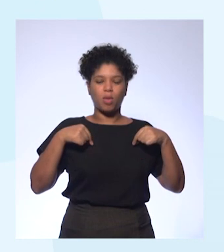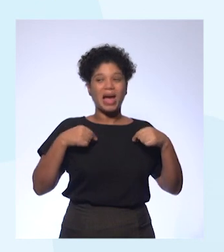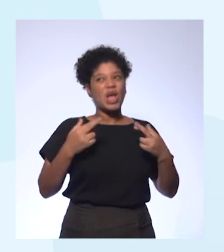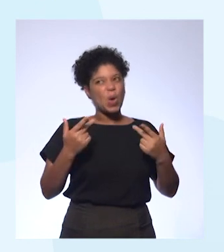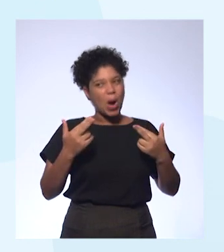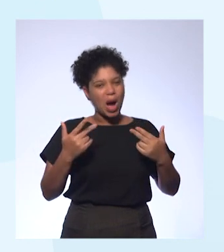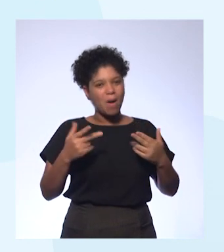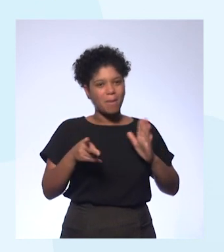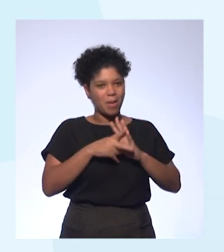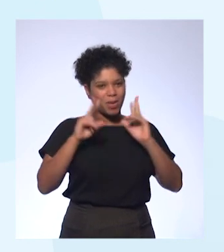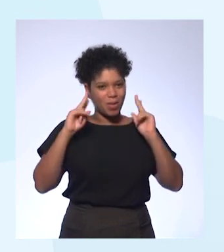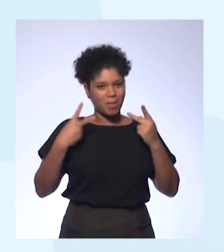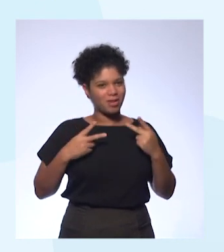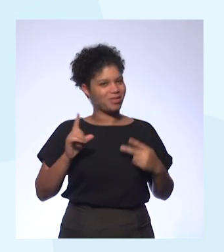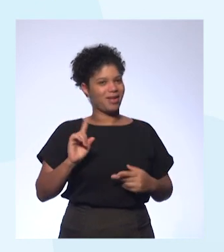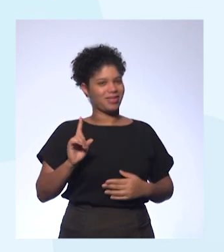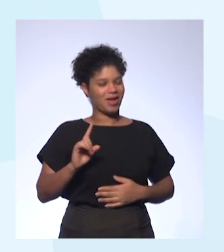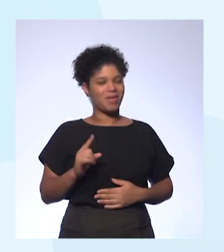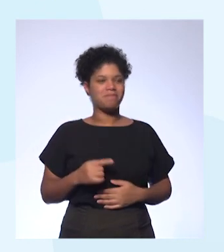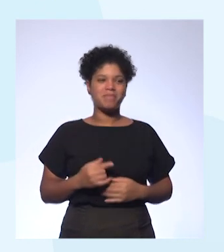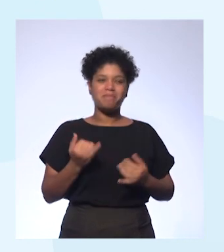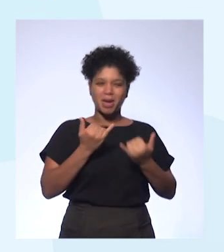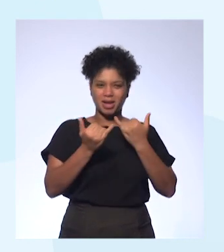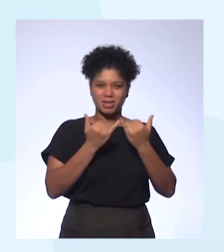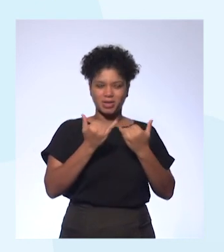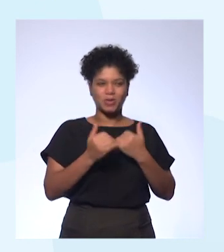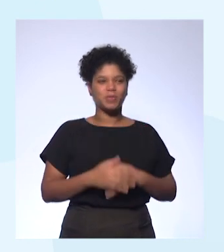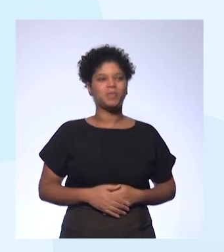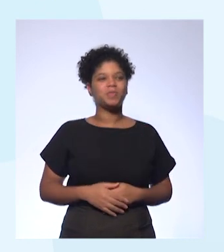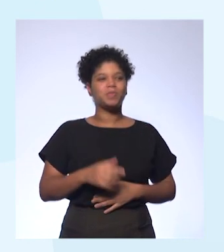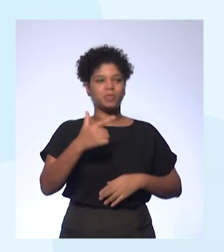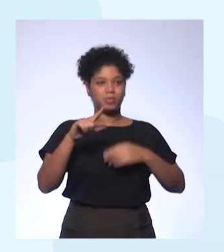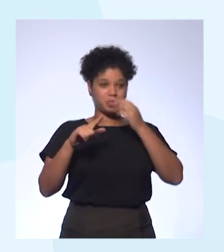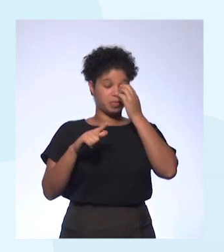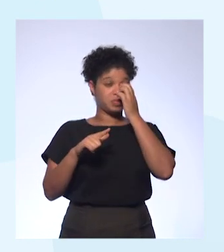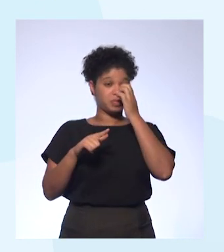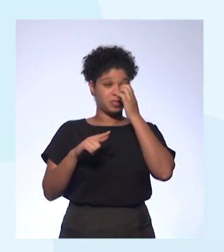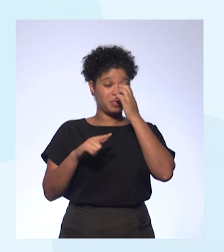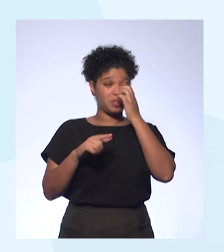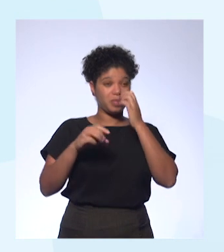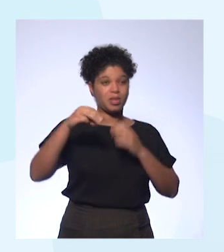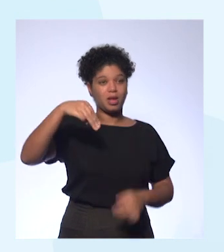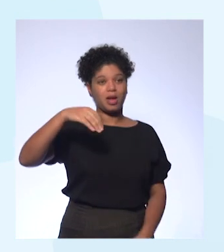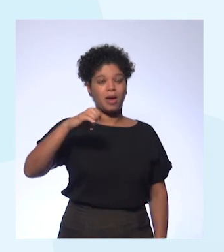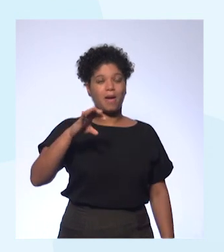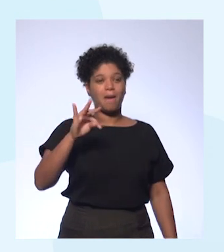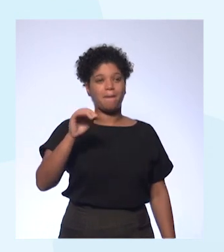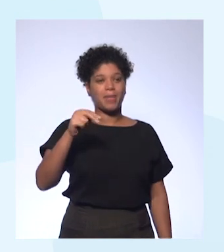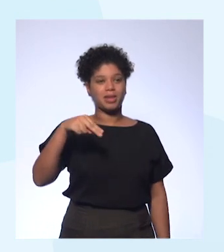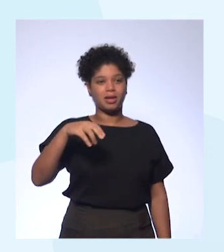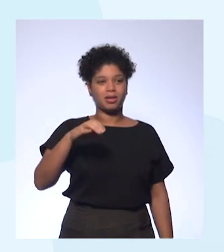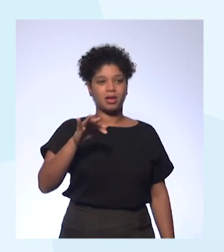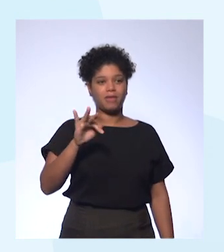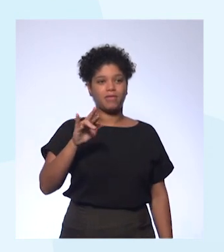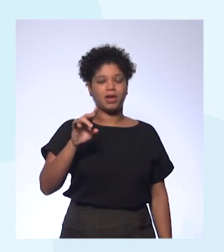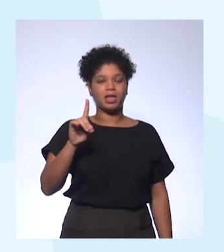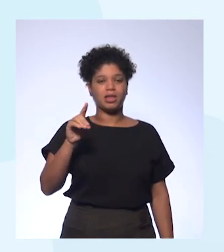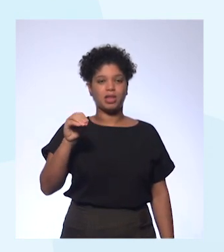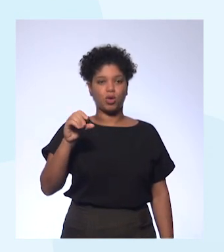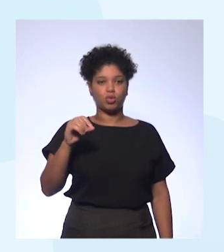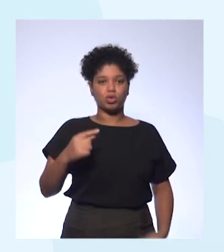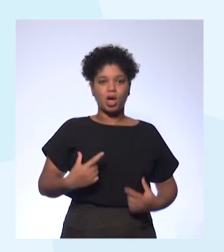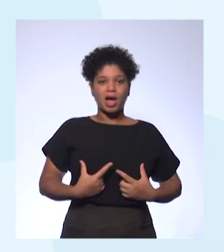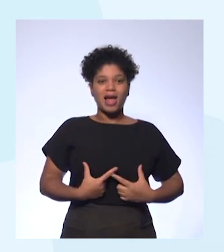função. A excreção ocorre pelos metanefrídeos, tá? Eles têm um ou mais pares de rins aí, claro,